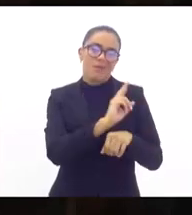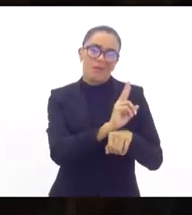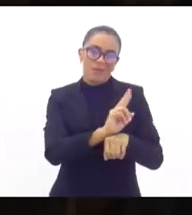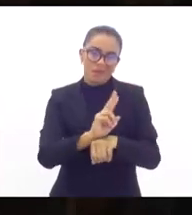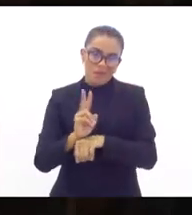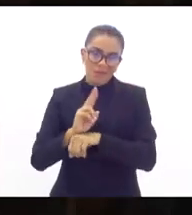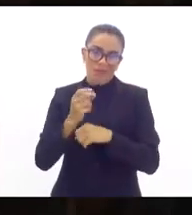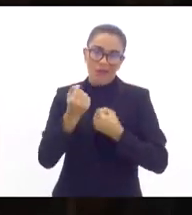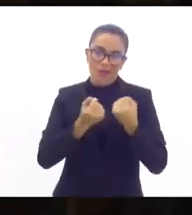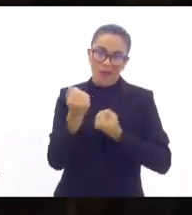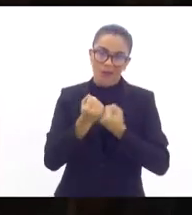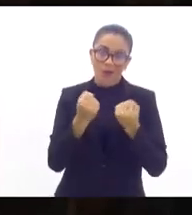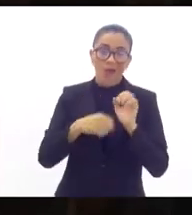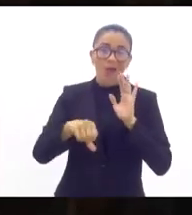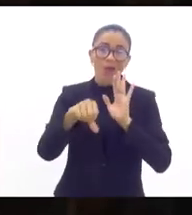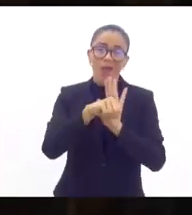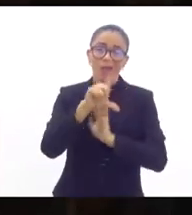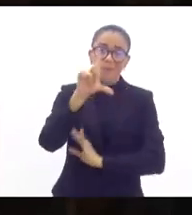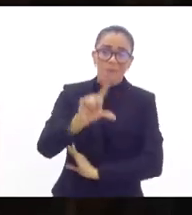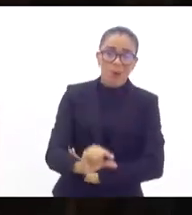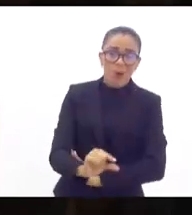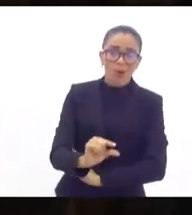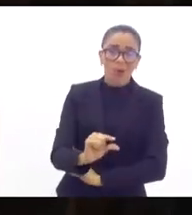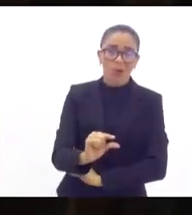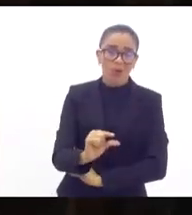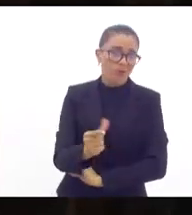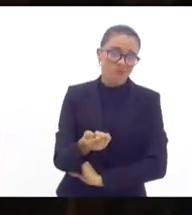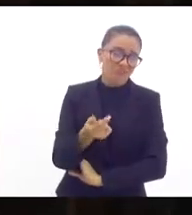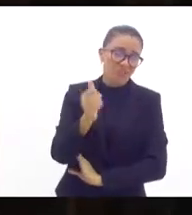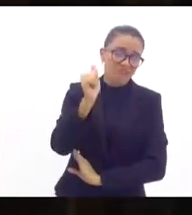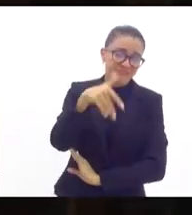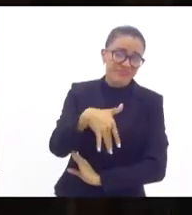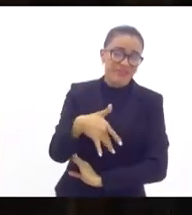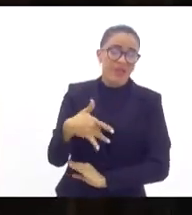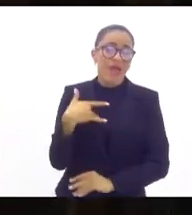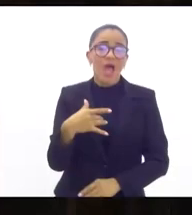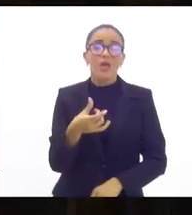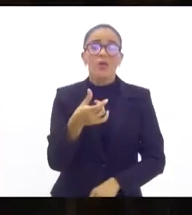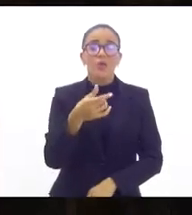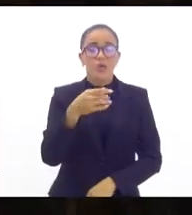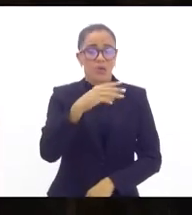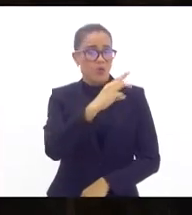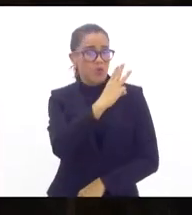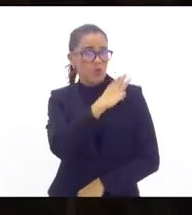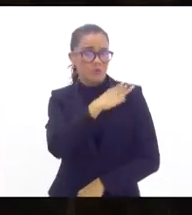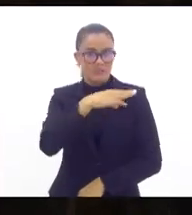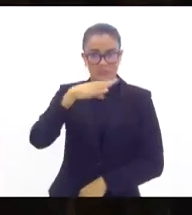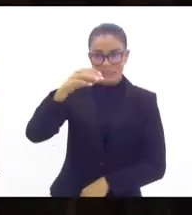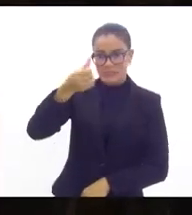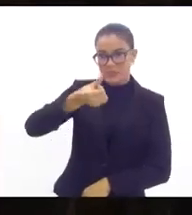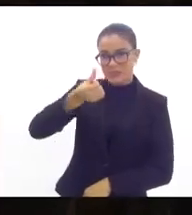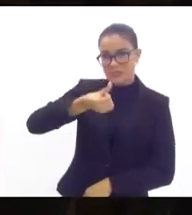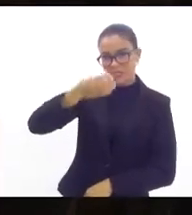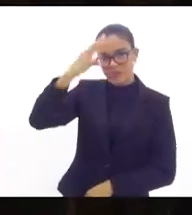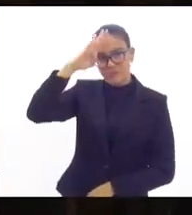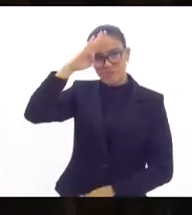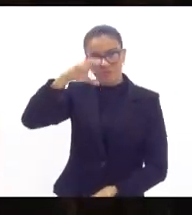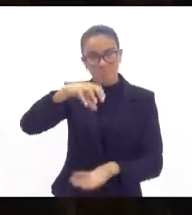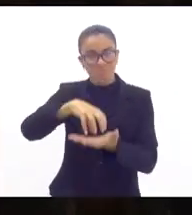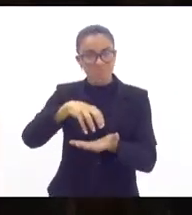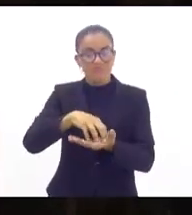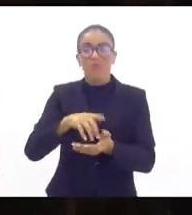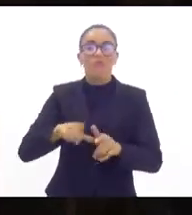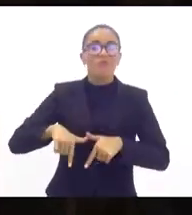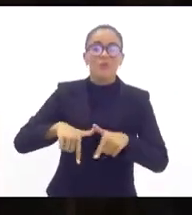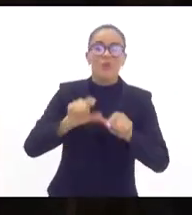de ontem é crime de baixo teor ofensivo o que o comandante Batalhão fez em uma em